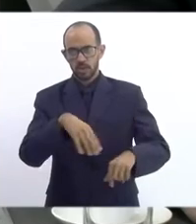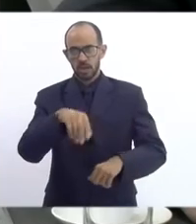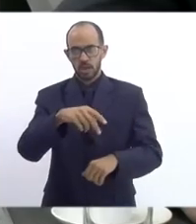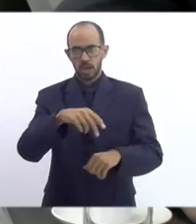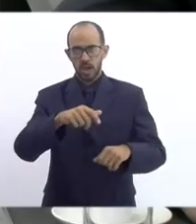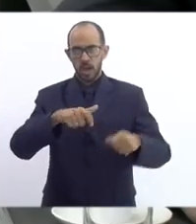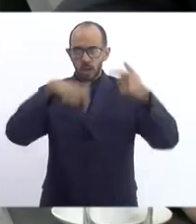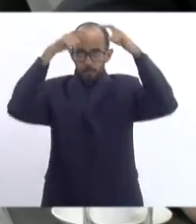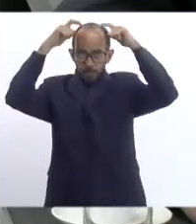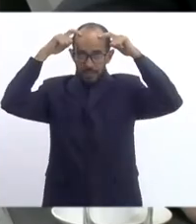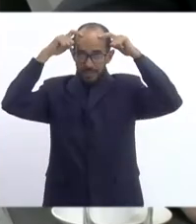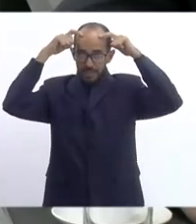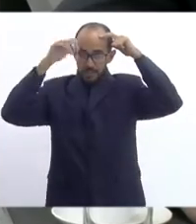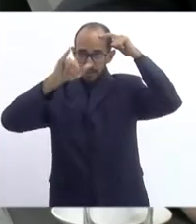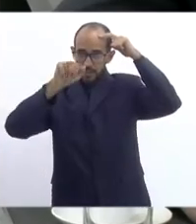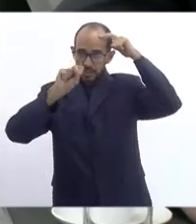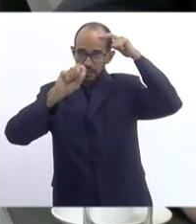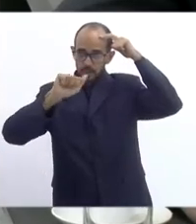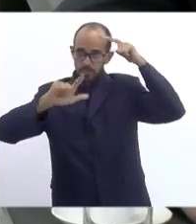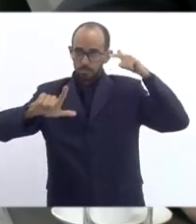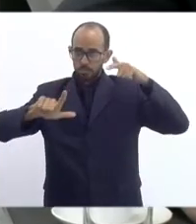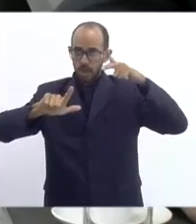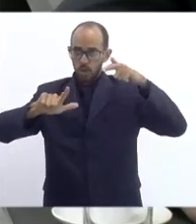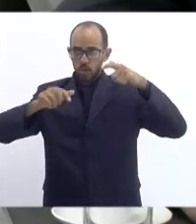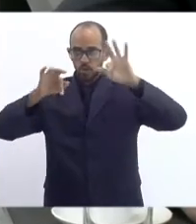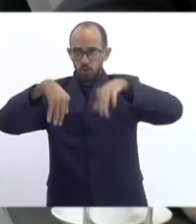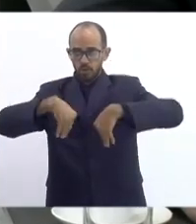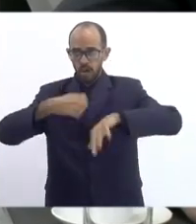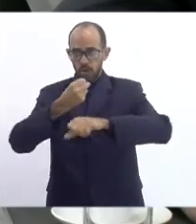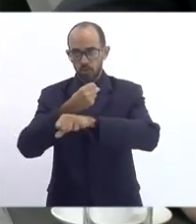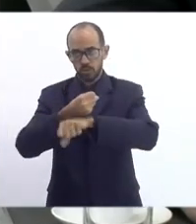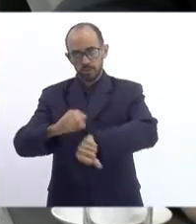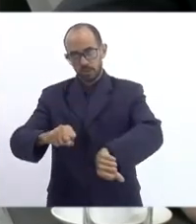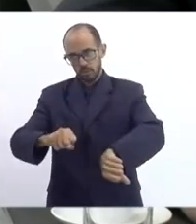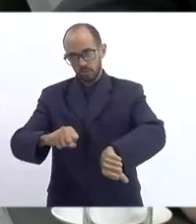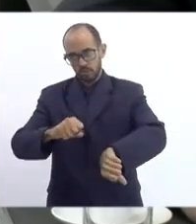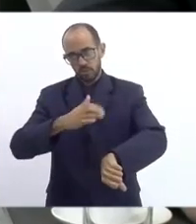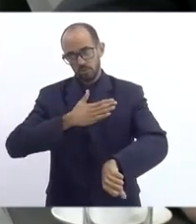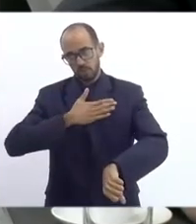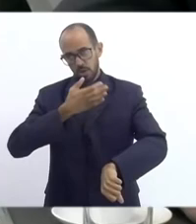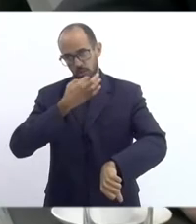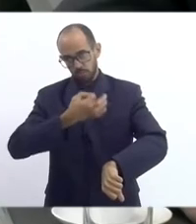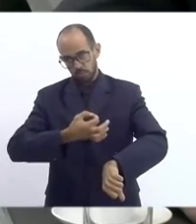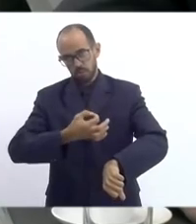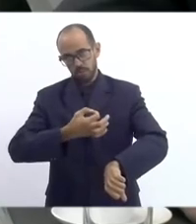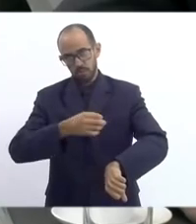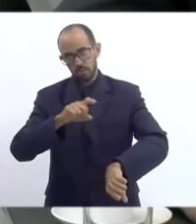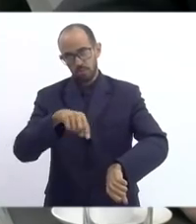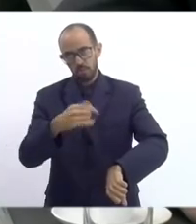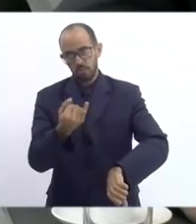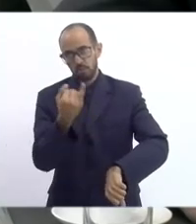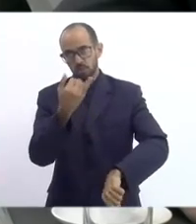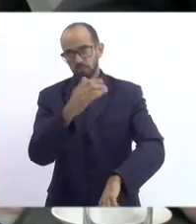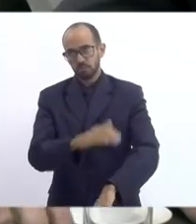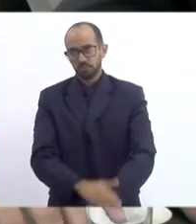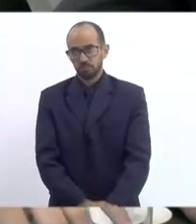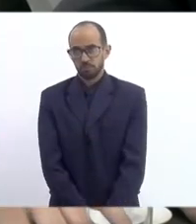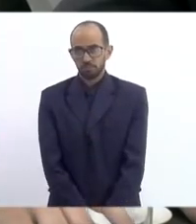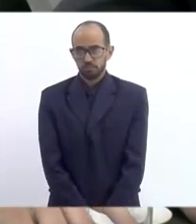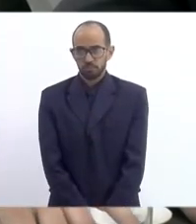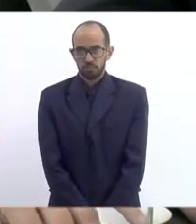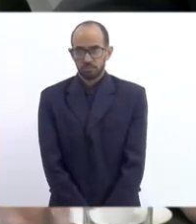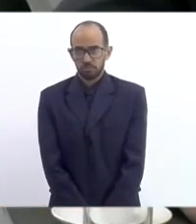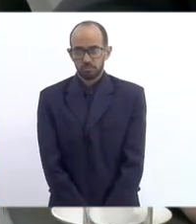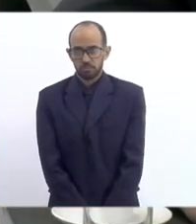verdadeira patrona do fim da escravatura e... Pô, põe um e, ao projeto. Meu ver, pois é. Faz um outro ao projeto, meu ver, Dia da Princesa Isabel. Tem algo